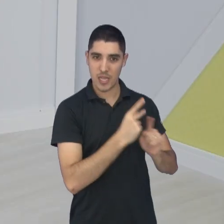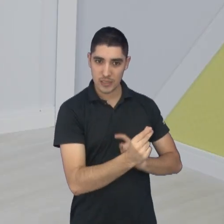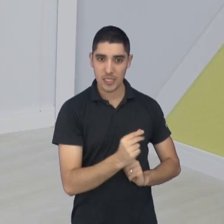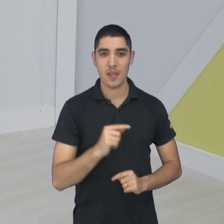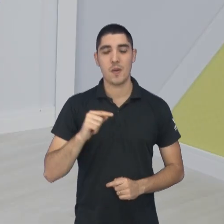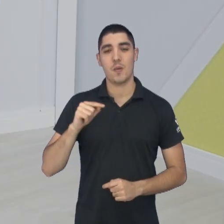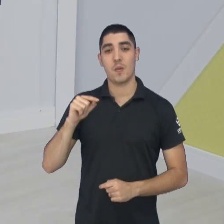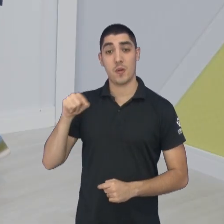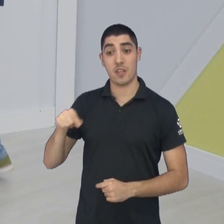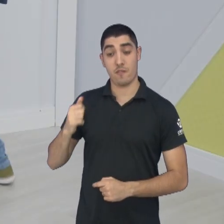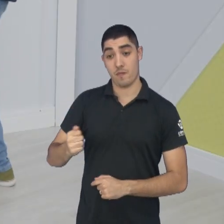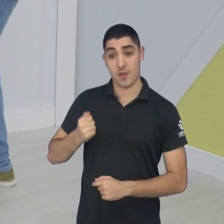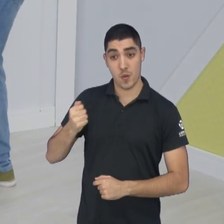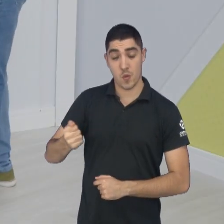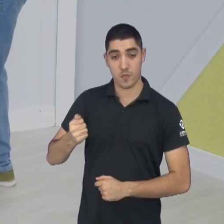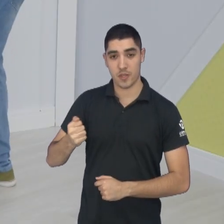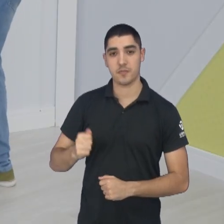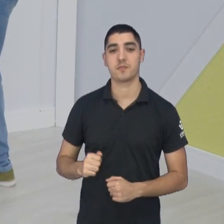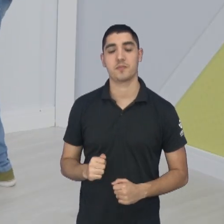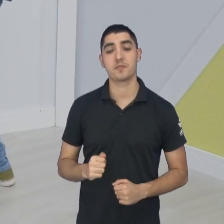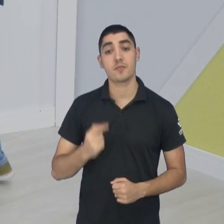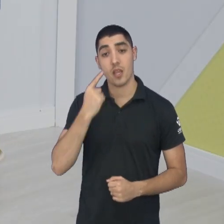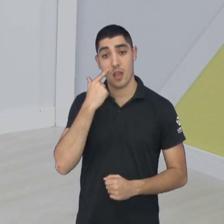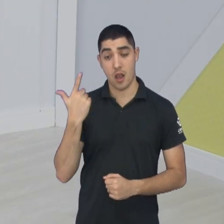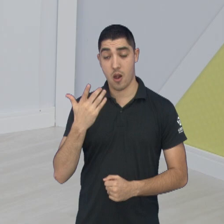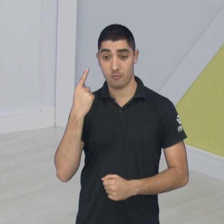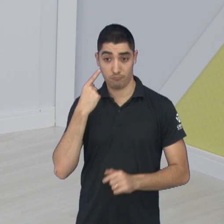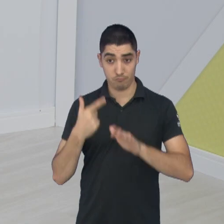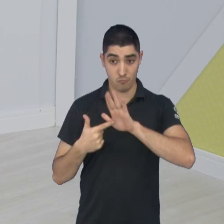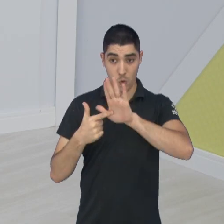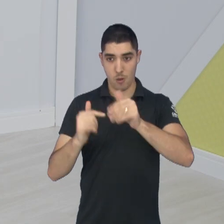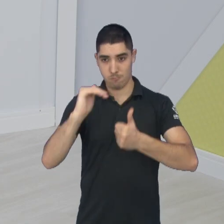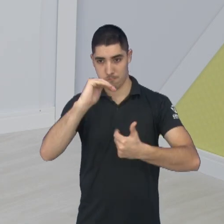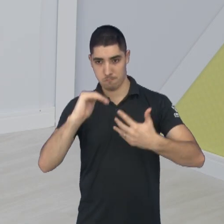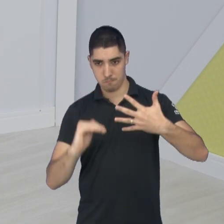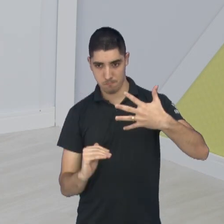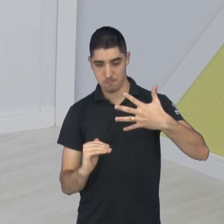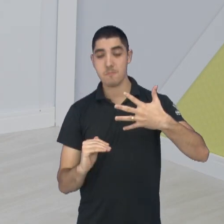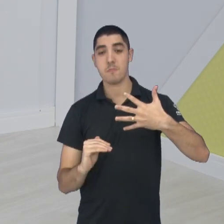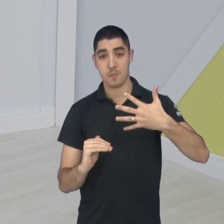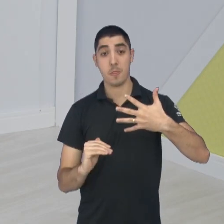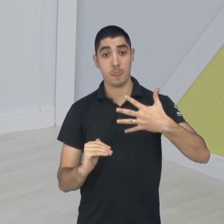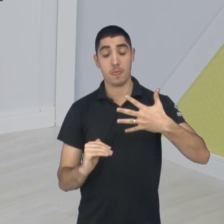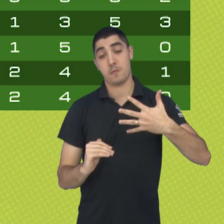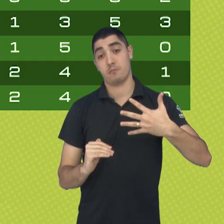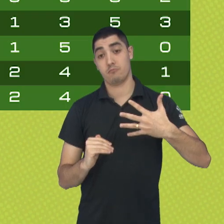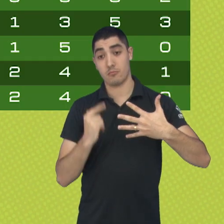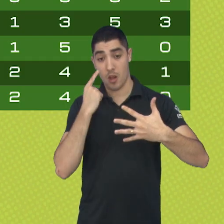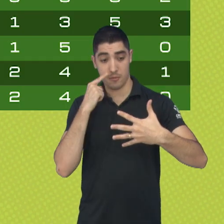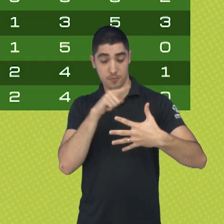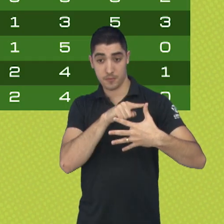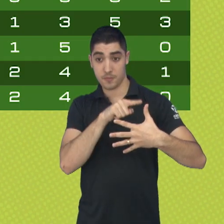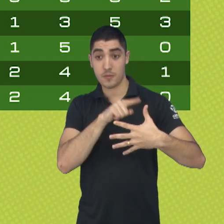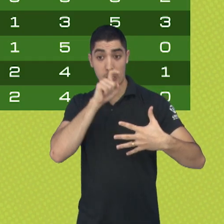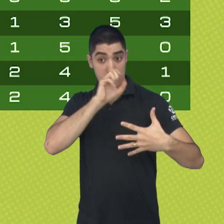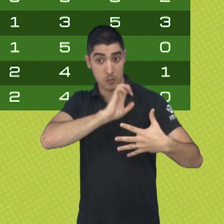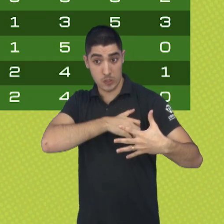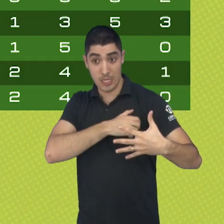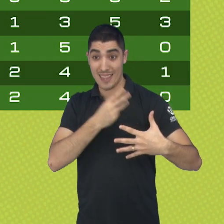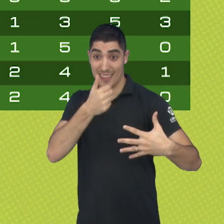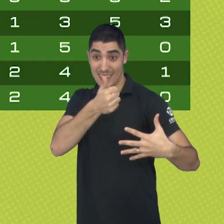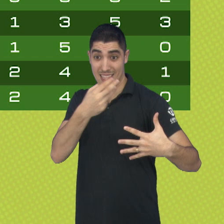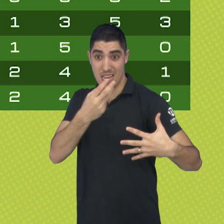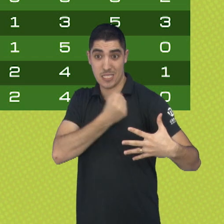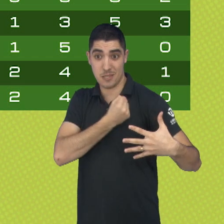0-0. A classificação, Piteco, no pique, para a gente dar uma olhadinha como é que ficou a classificação depois de 5 rodadas. Olha lá, o São José com 13 pontos,